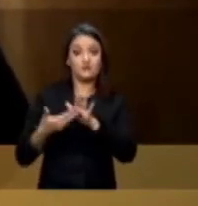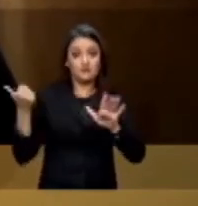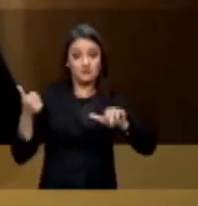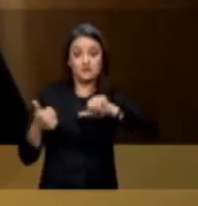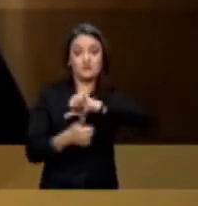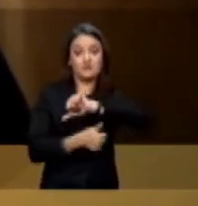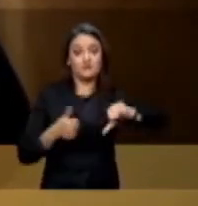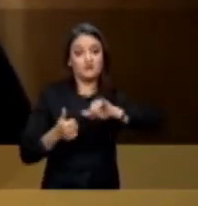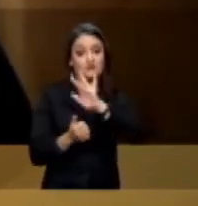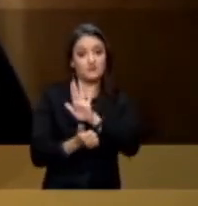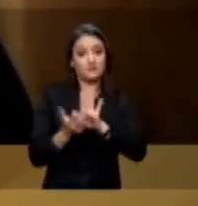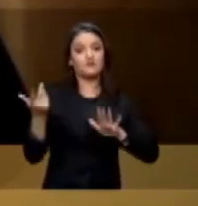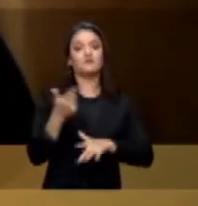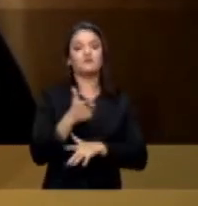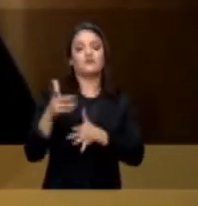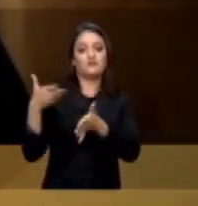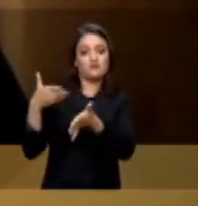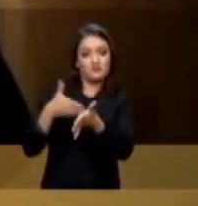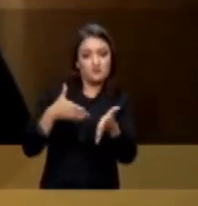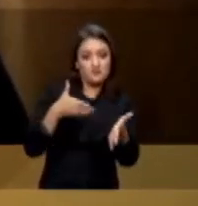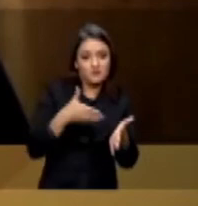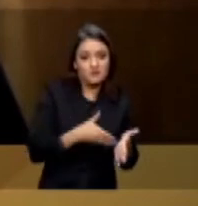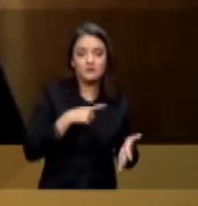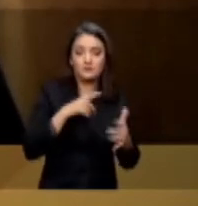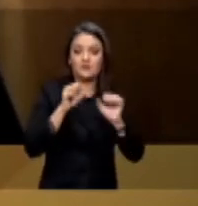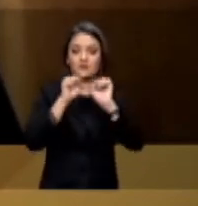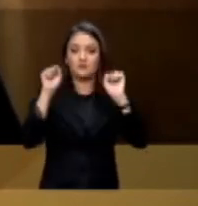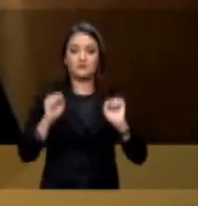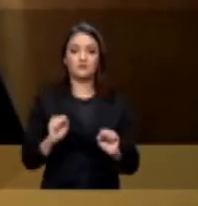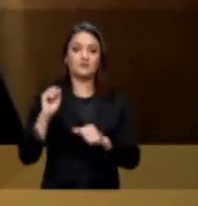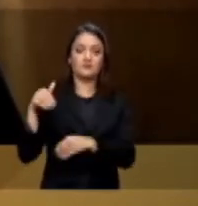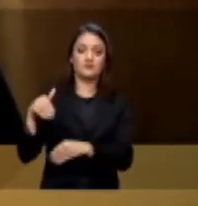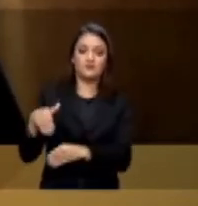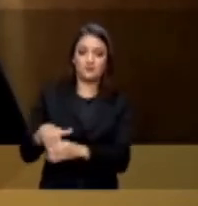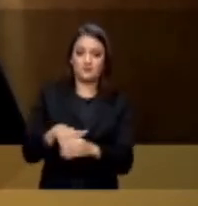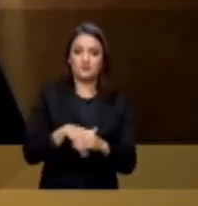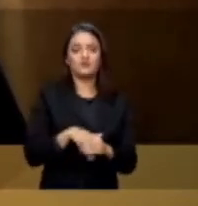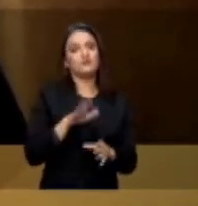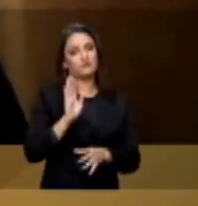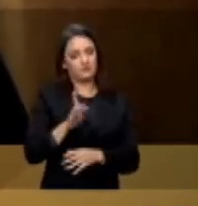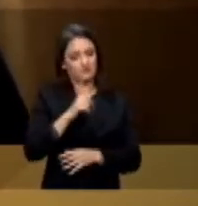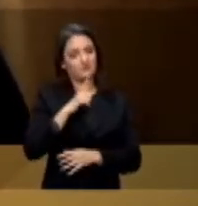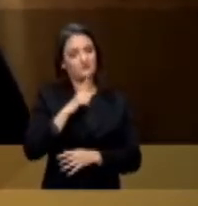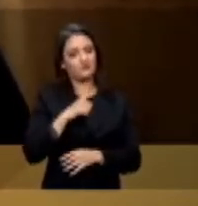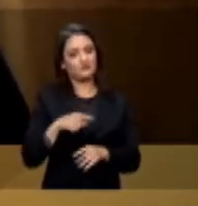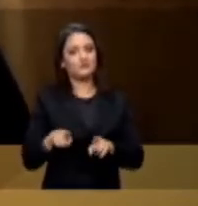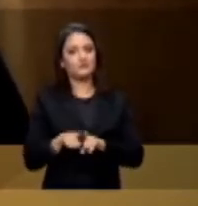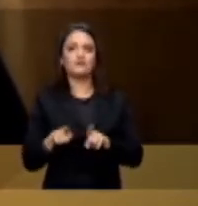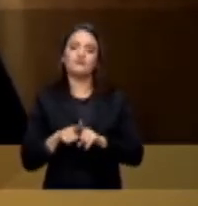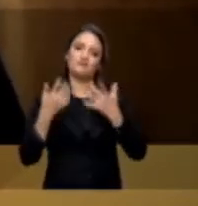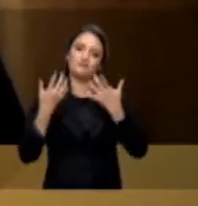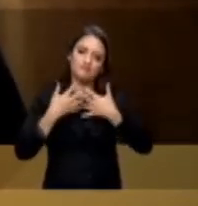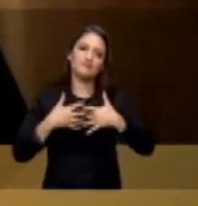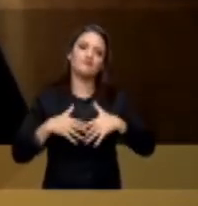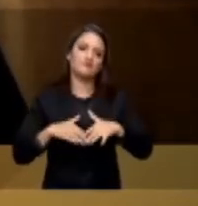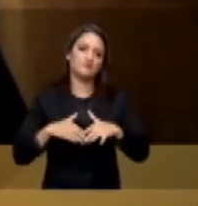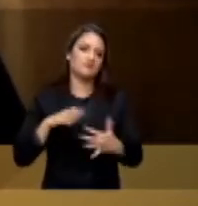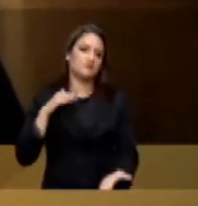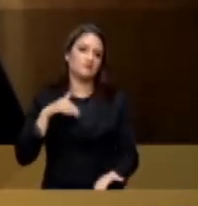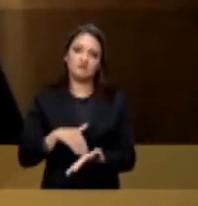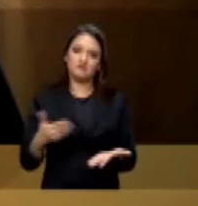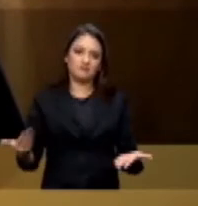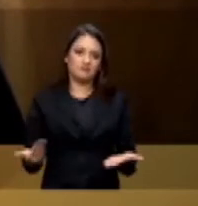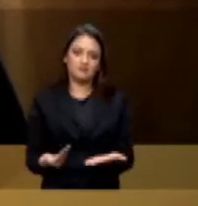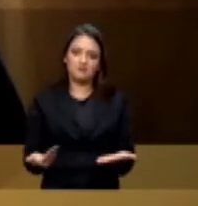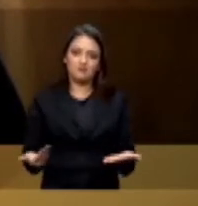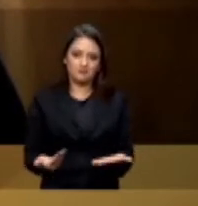nulificando várias outras restrições que o sistema eleitoral brasileiro já elegeu e que assim funciona e tem funcionado